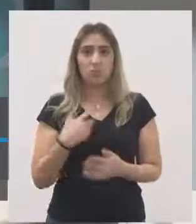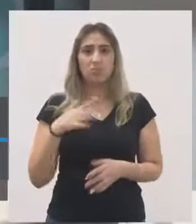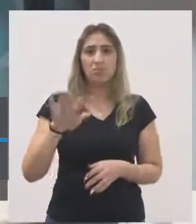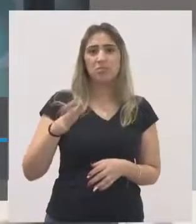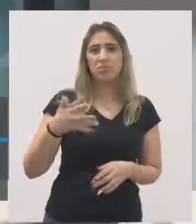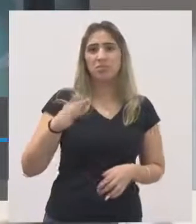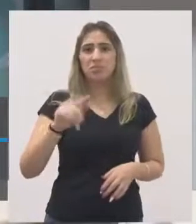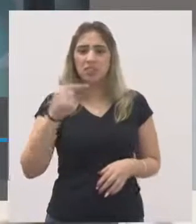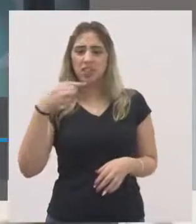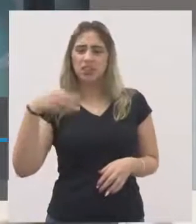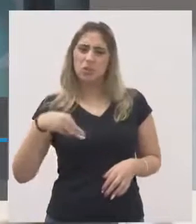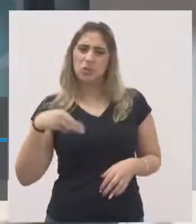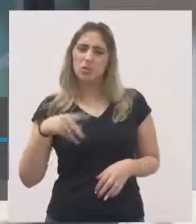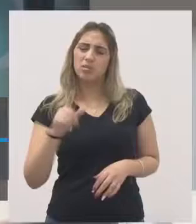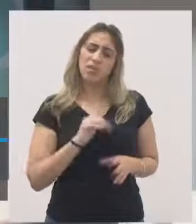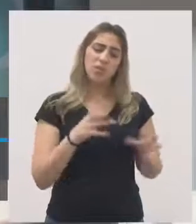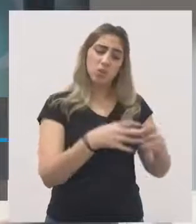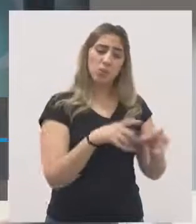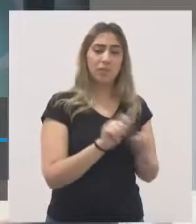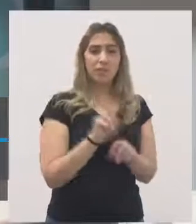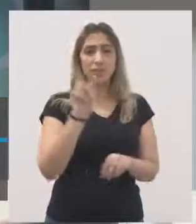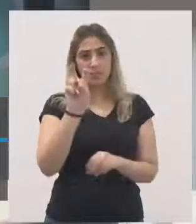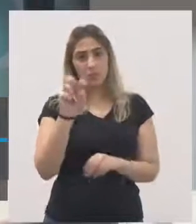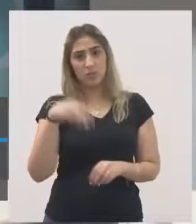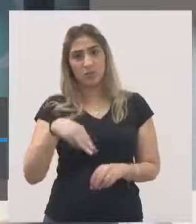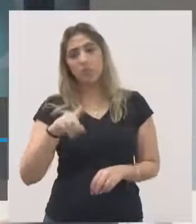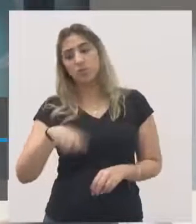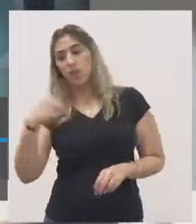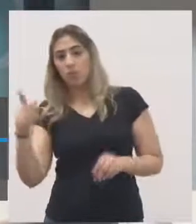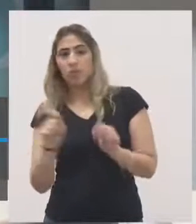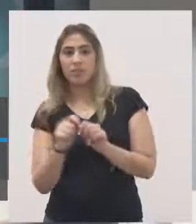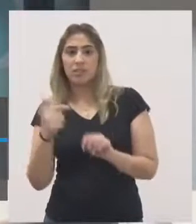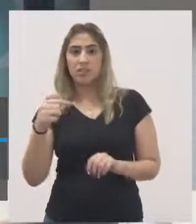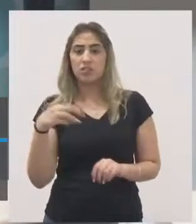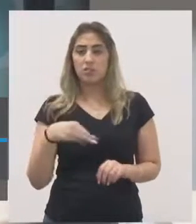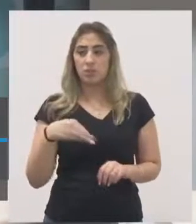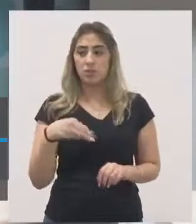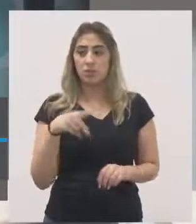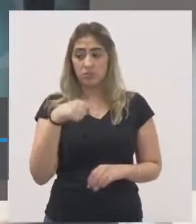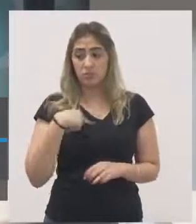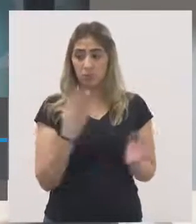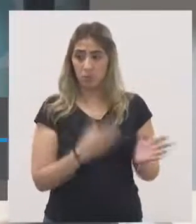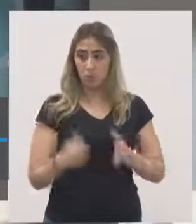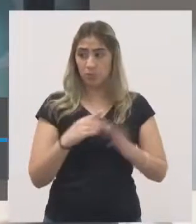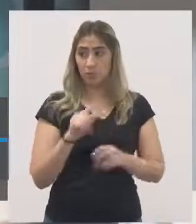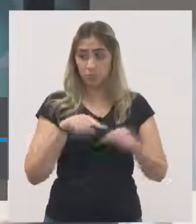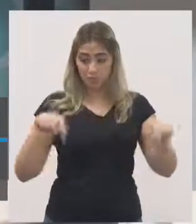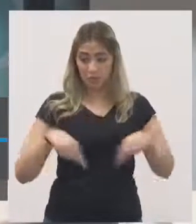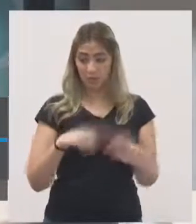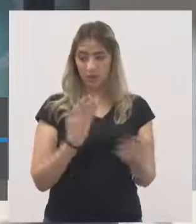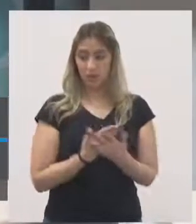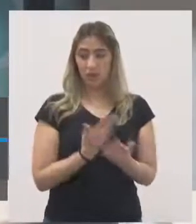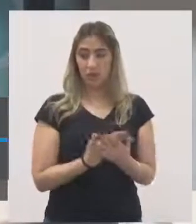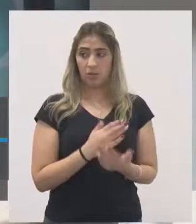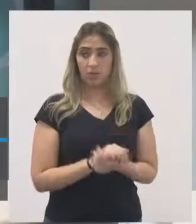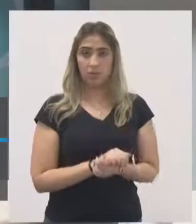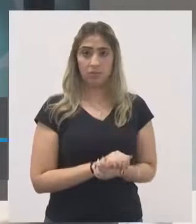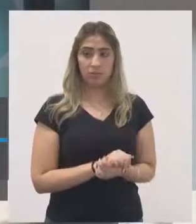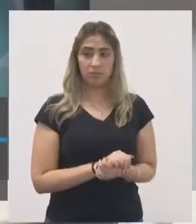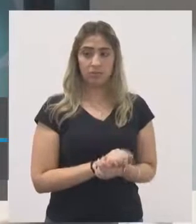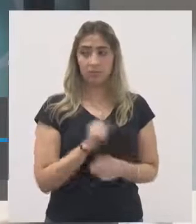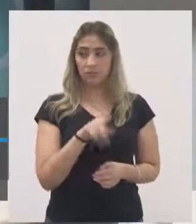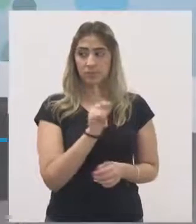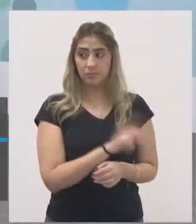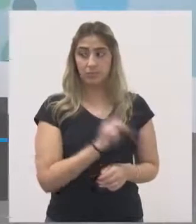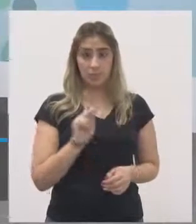uma turma que fez em 5 e a outra fez em 7. E a gente reproduziu isso em sala de aula. Legal. Ó, a